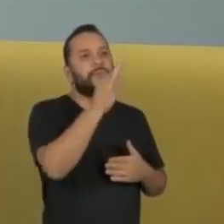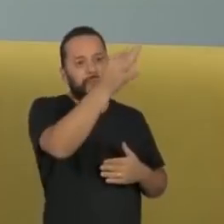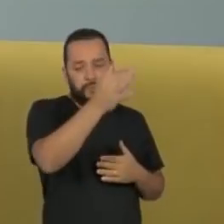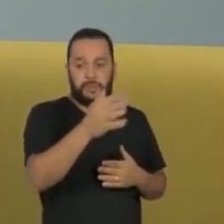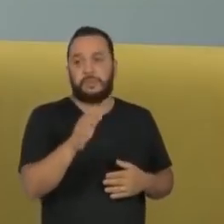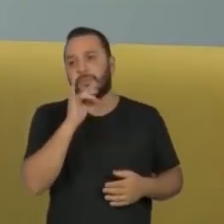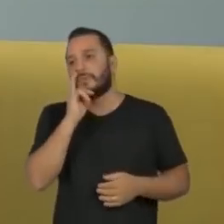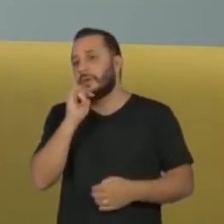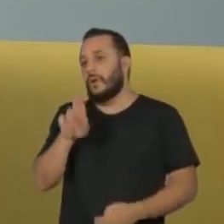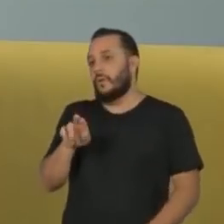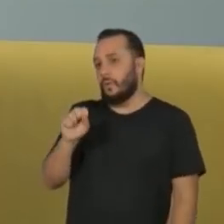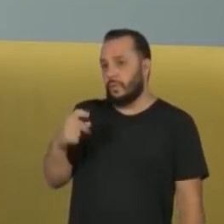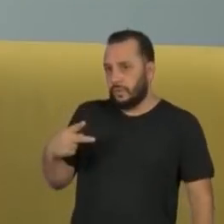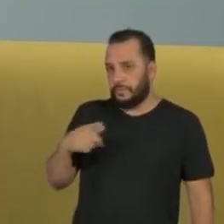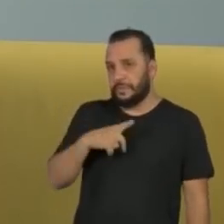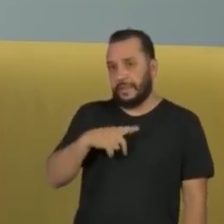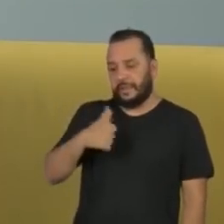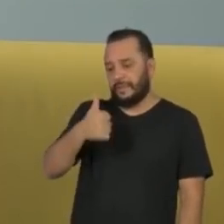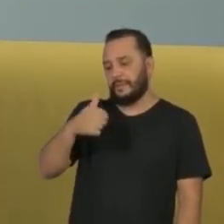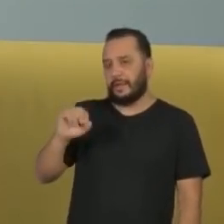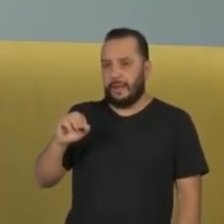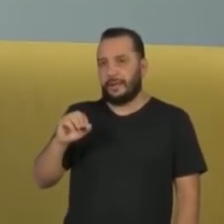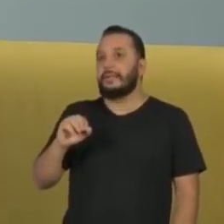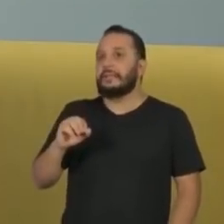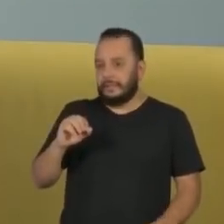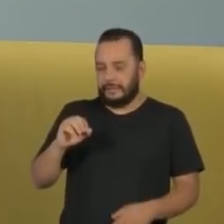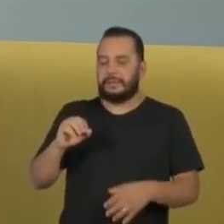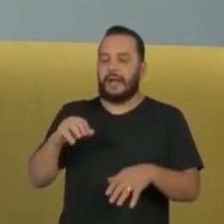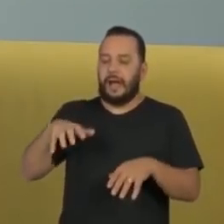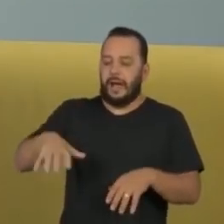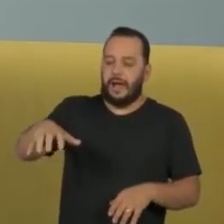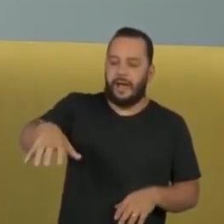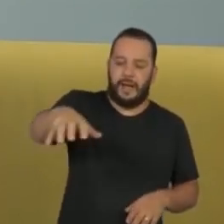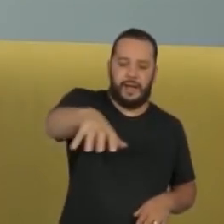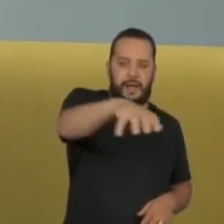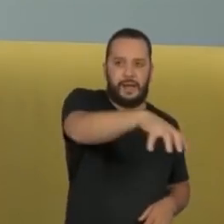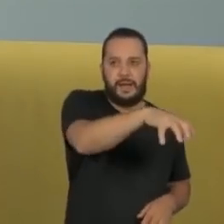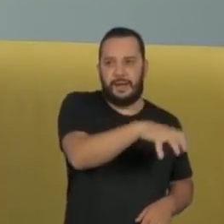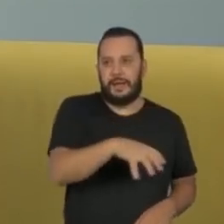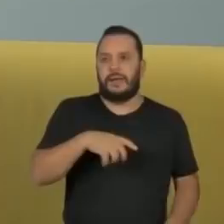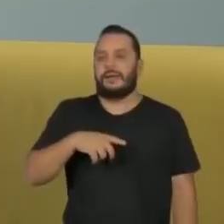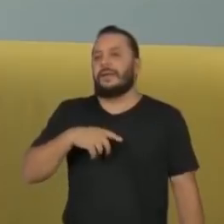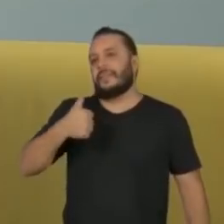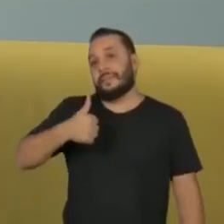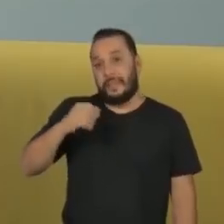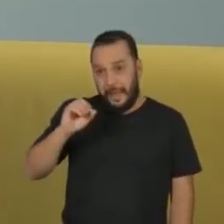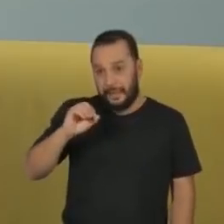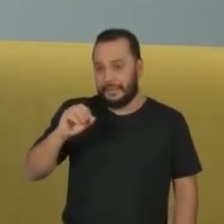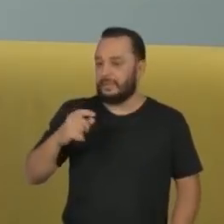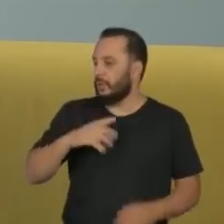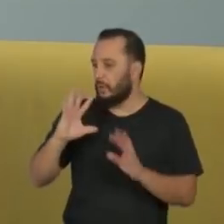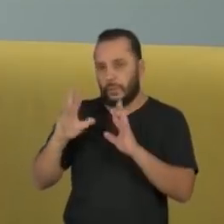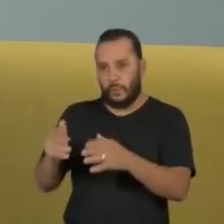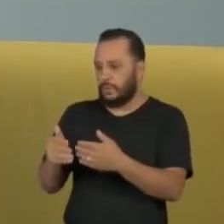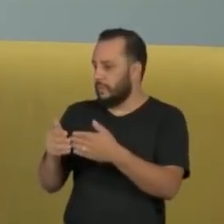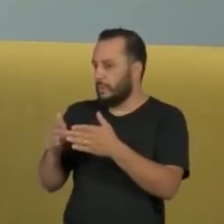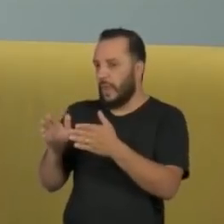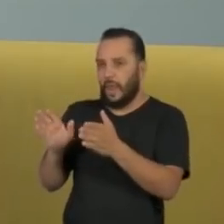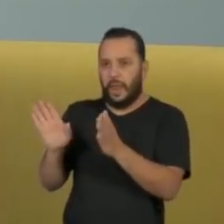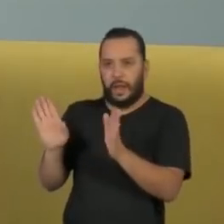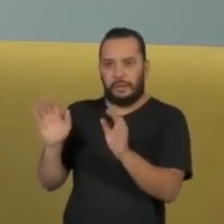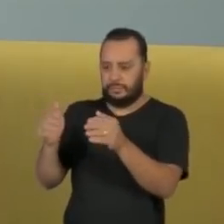USP, nós chegamos em 10 grandes áreas. Essas 10 grandes áreas, Joyce, todas elas abrem essas possibilidades,